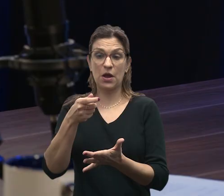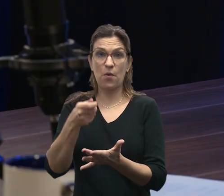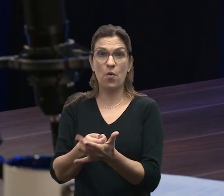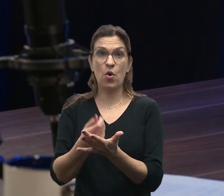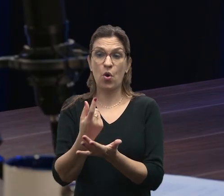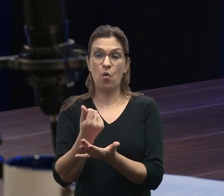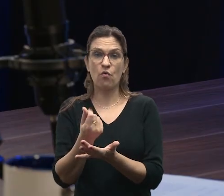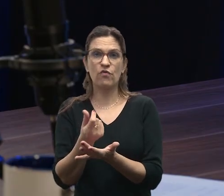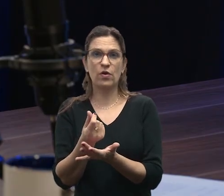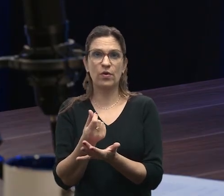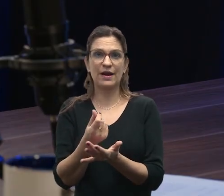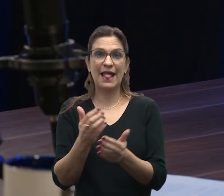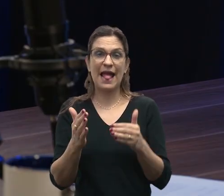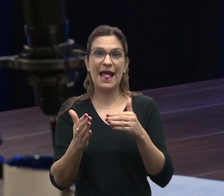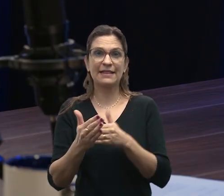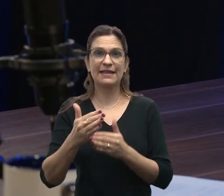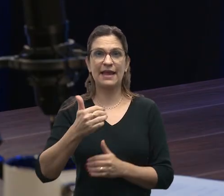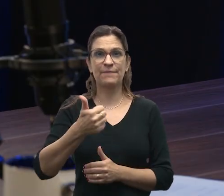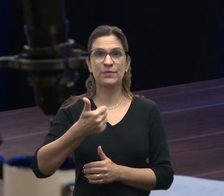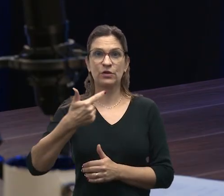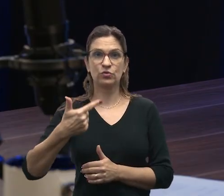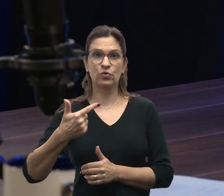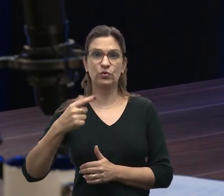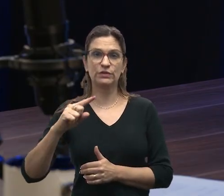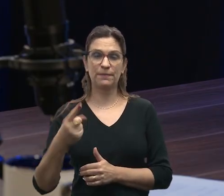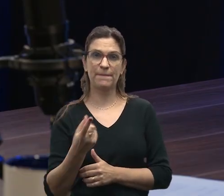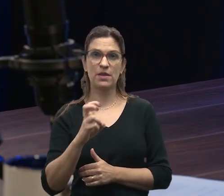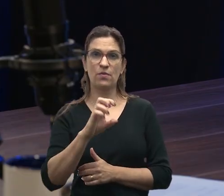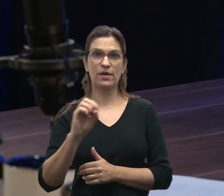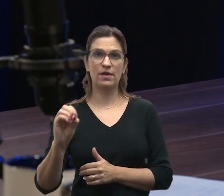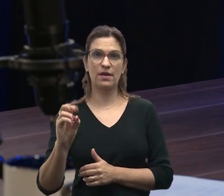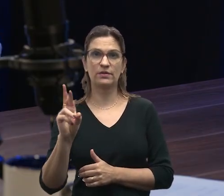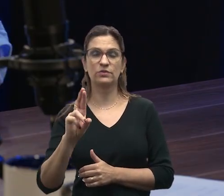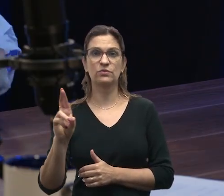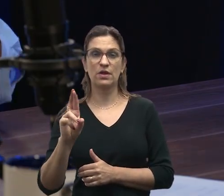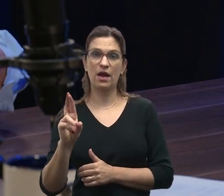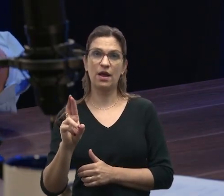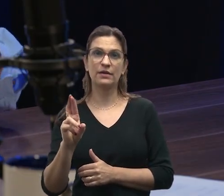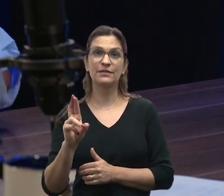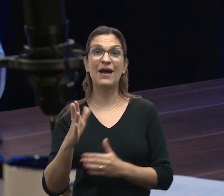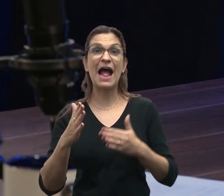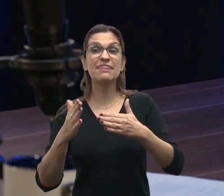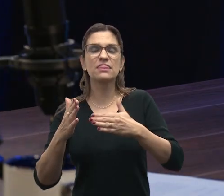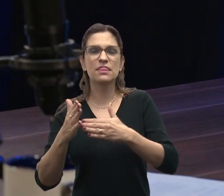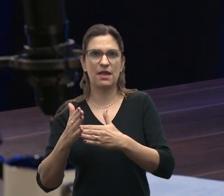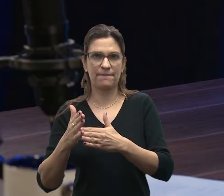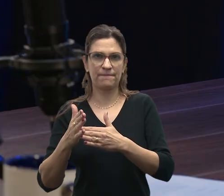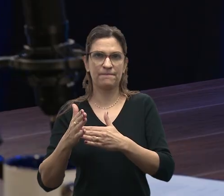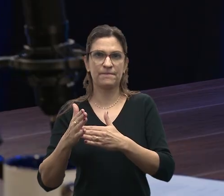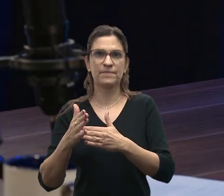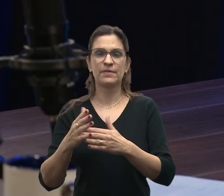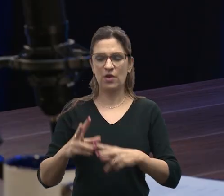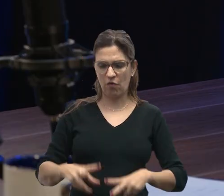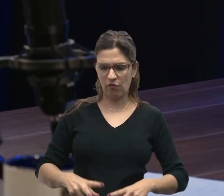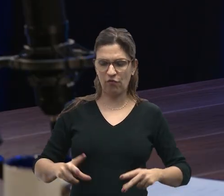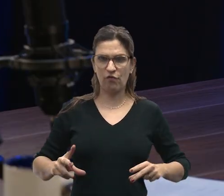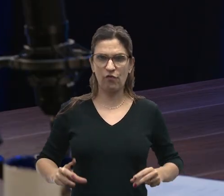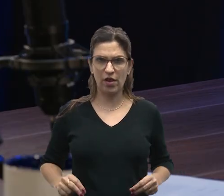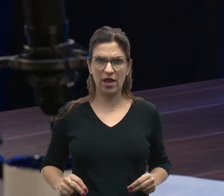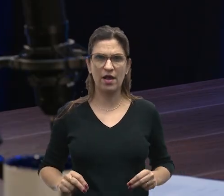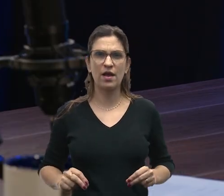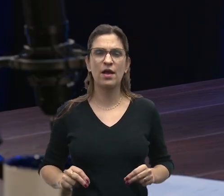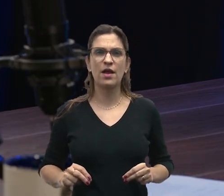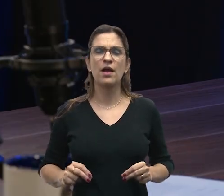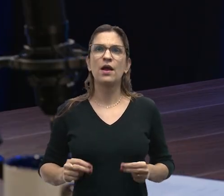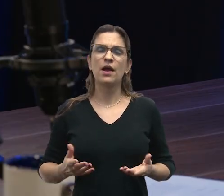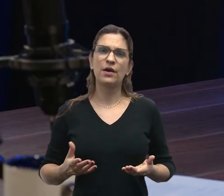correspondente até R$ 12.500, pode ser menos, né? Então é até. Então, quem tem fraldas para 6